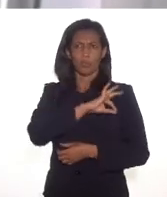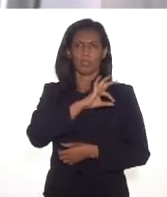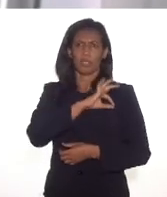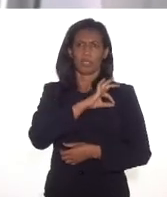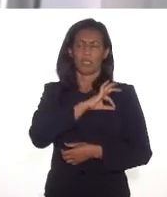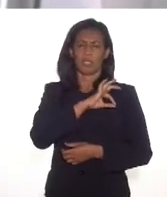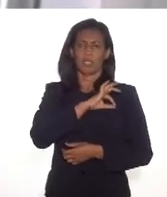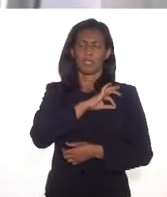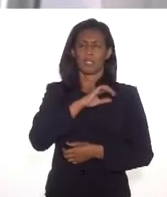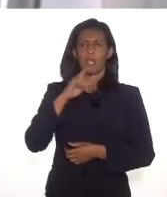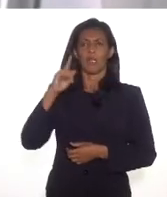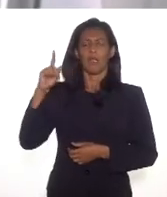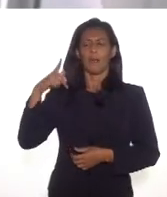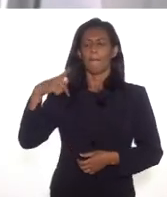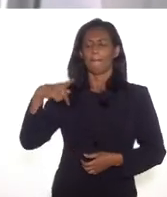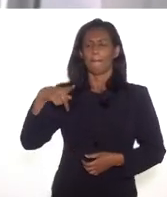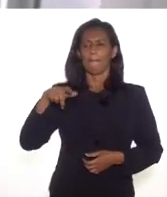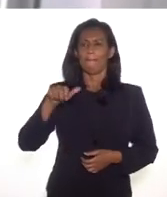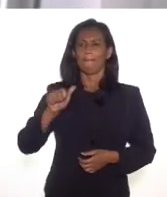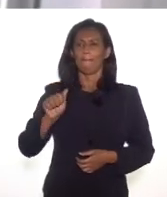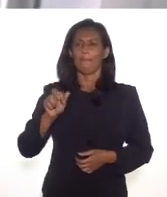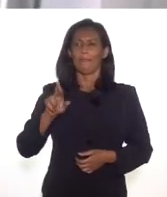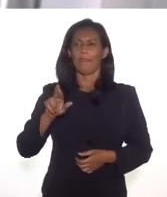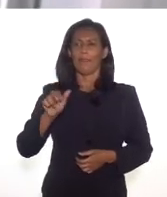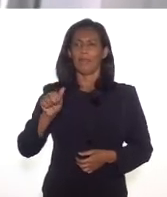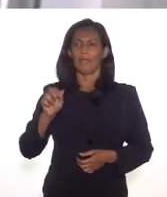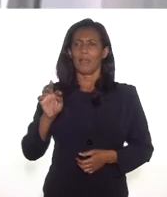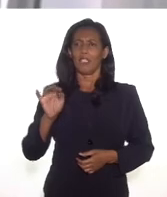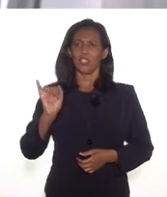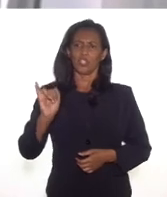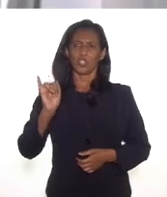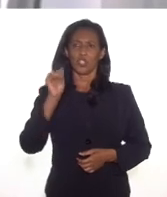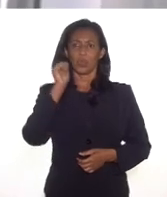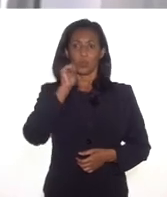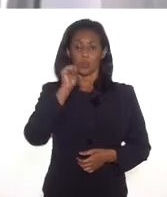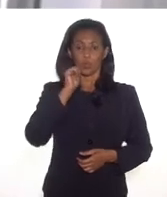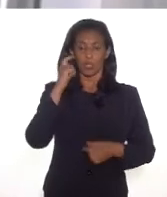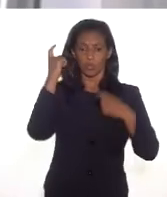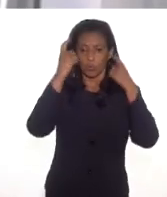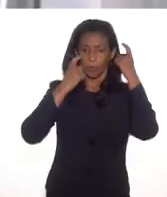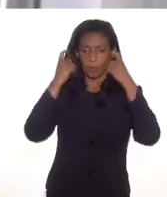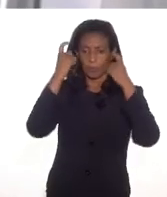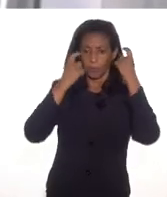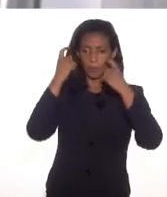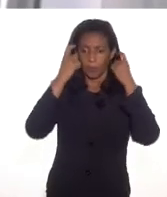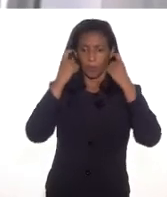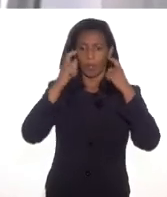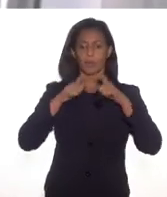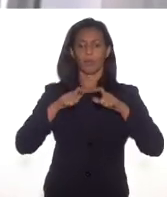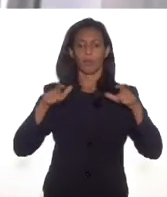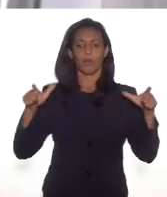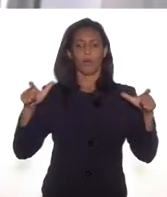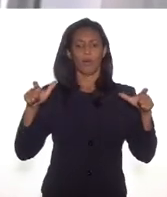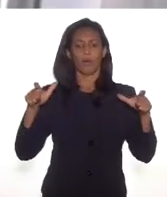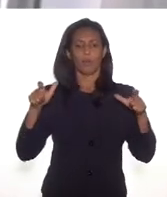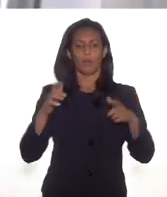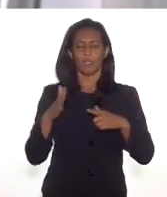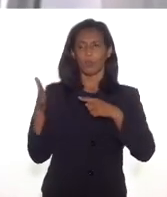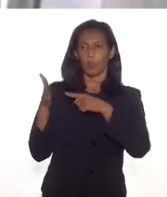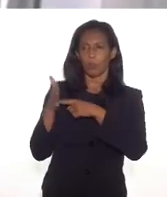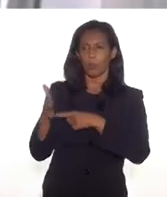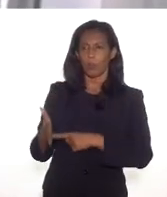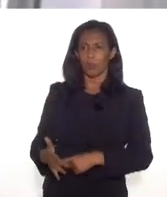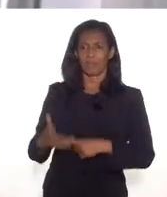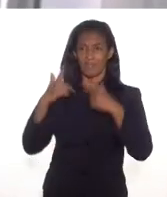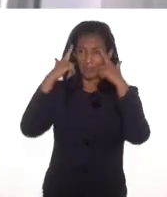município de Paraty, mulheres que estão preocupadas com o aumento expressivo dos indicadores de